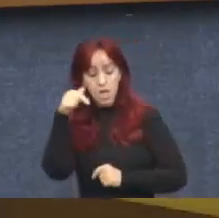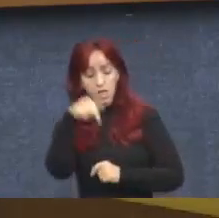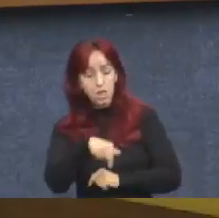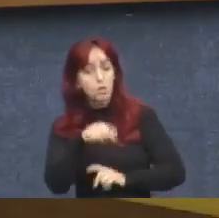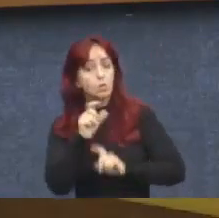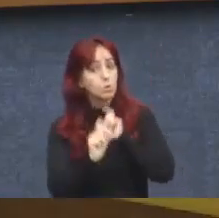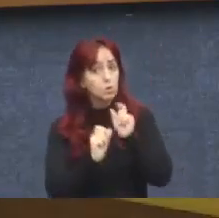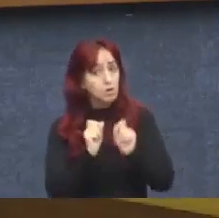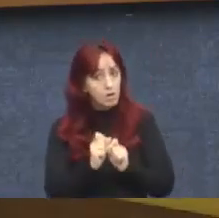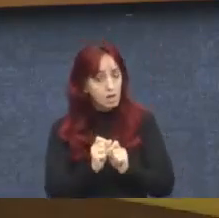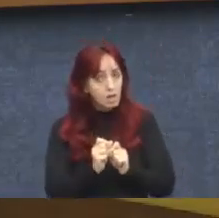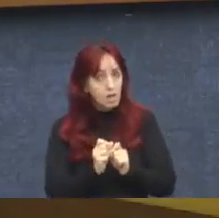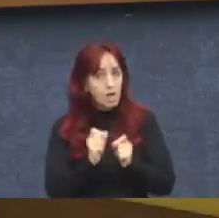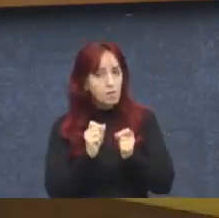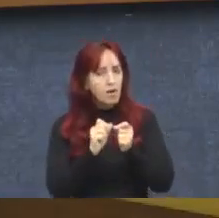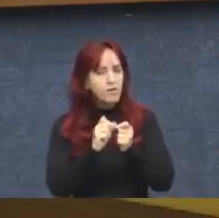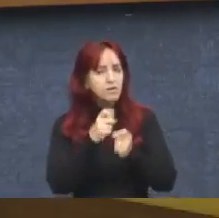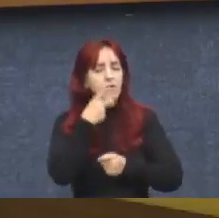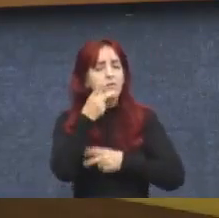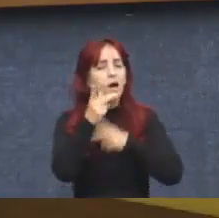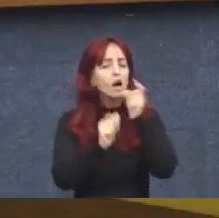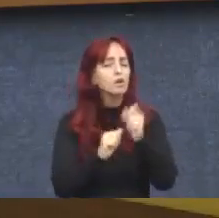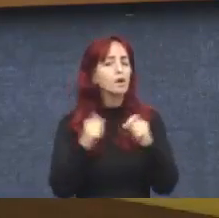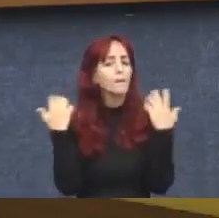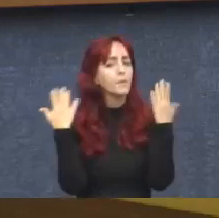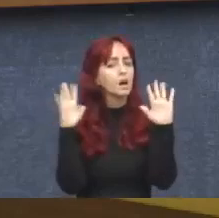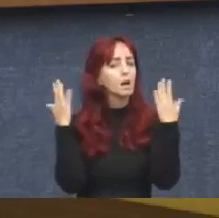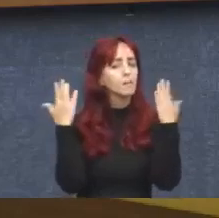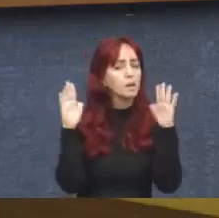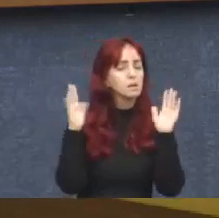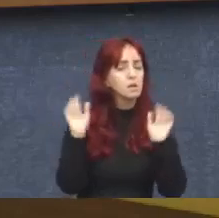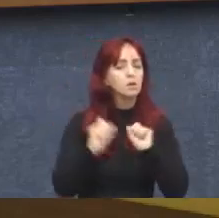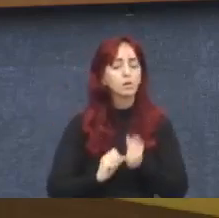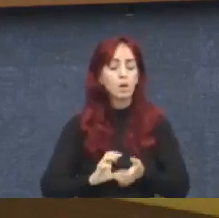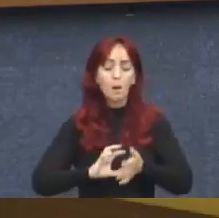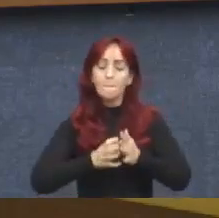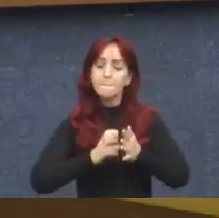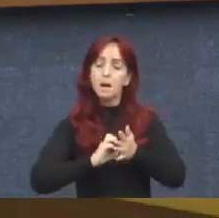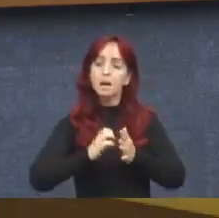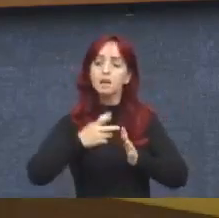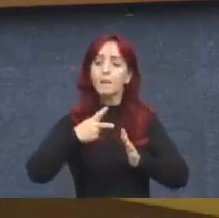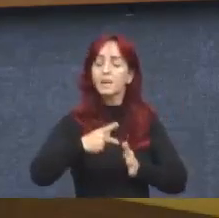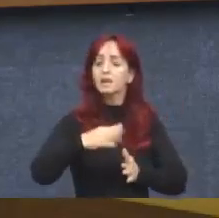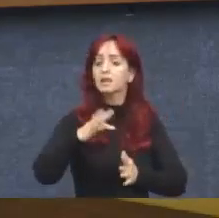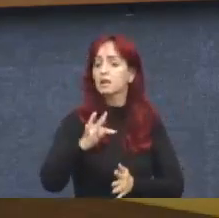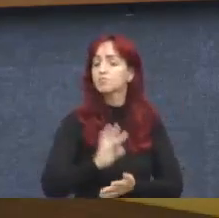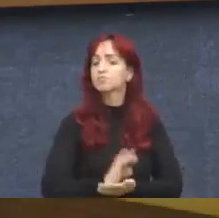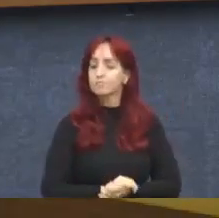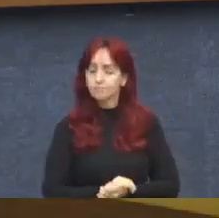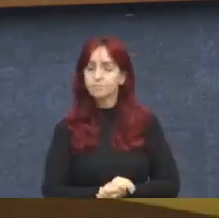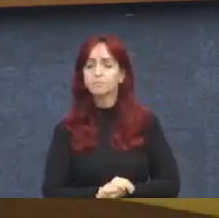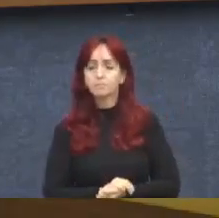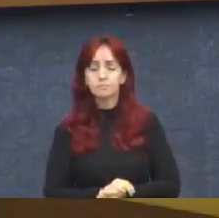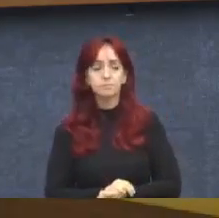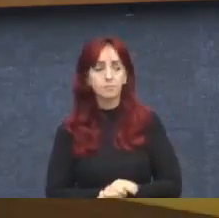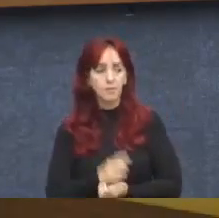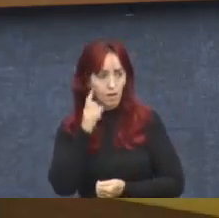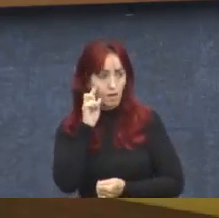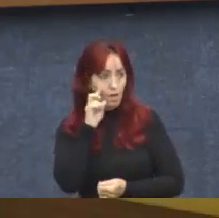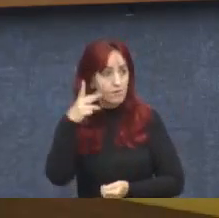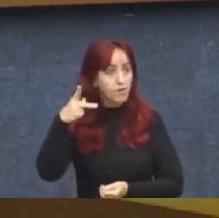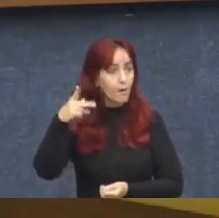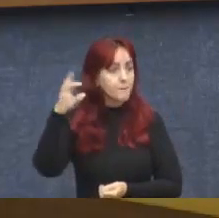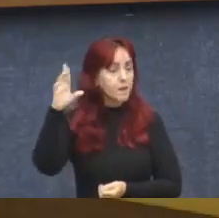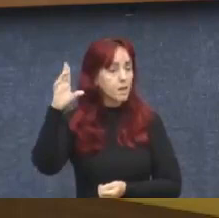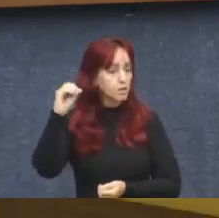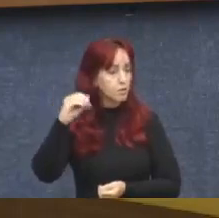hoje para fazer uma fala parabenizando o Partido dos Trabalhadores. É isso mesmo, viu, Pedro?